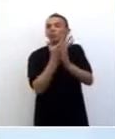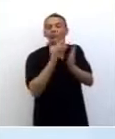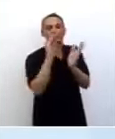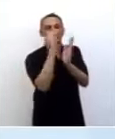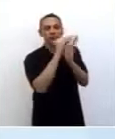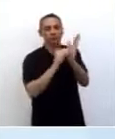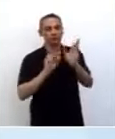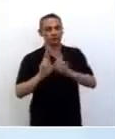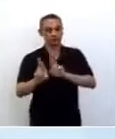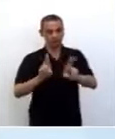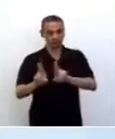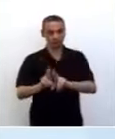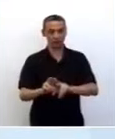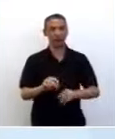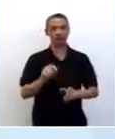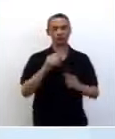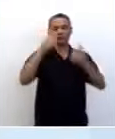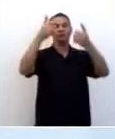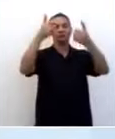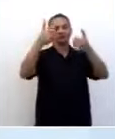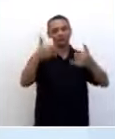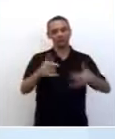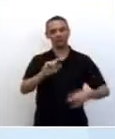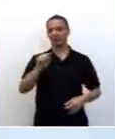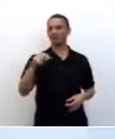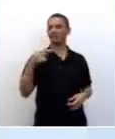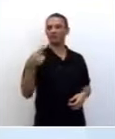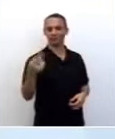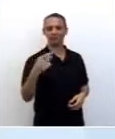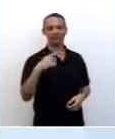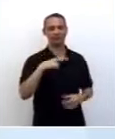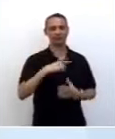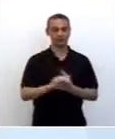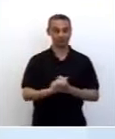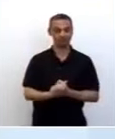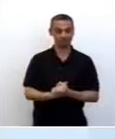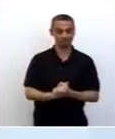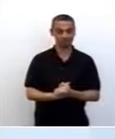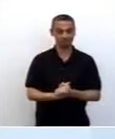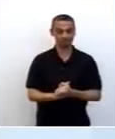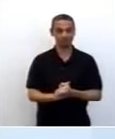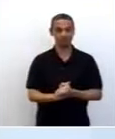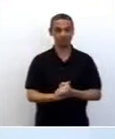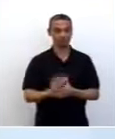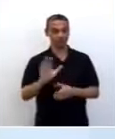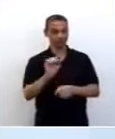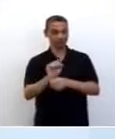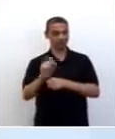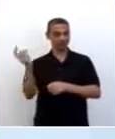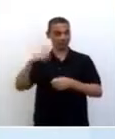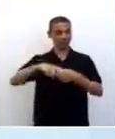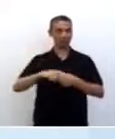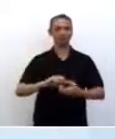E nós vamos fazendo esse apontamento aí para a gente retomar a nossa aula. See you later, vejo vocês daqui a pouco.